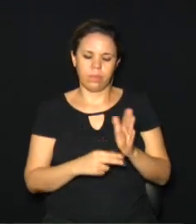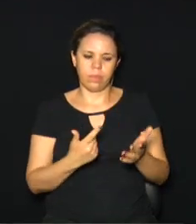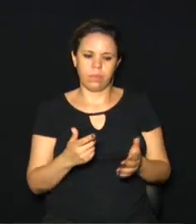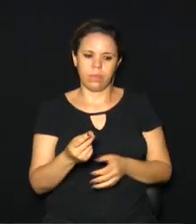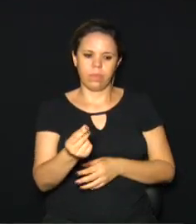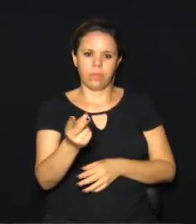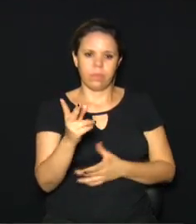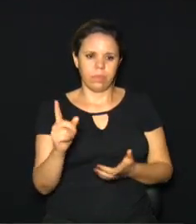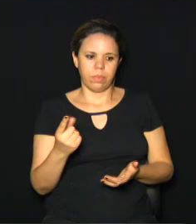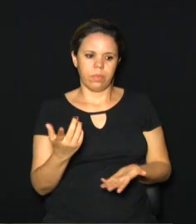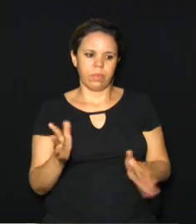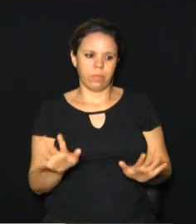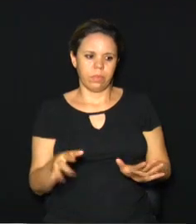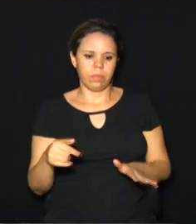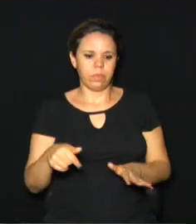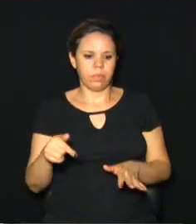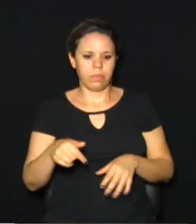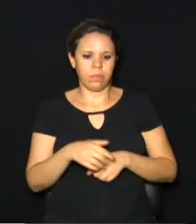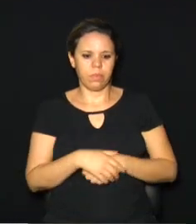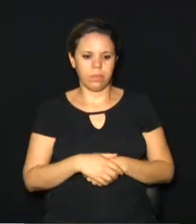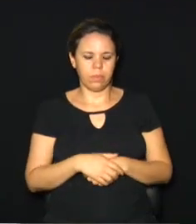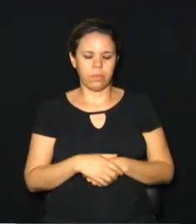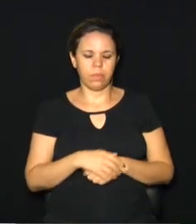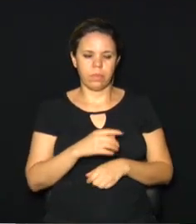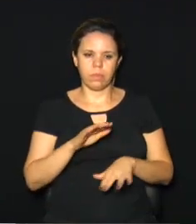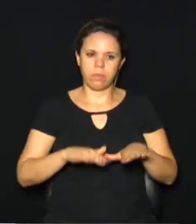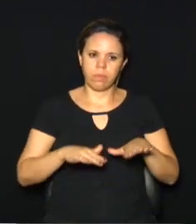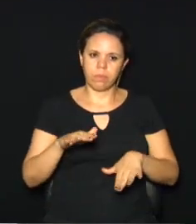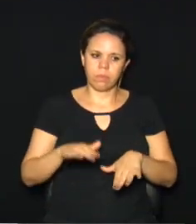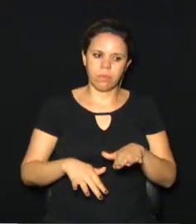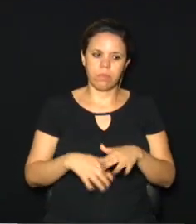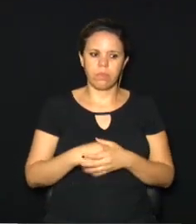mal que dure eternamente. Então aqui, uma hora ou outra